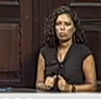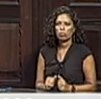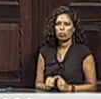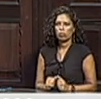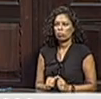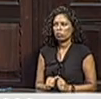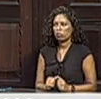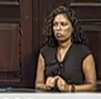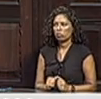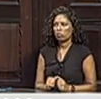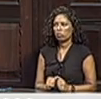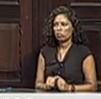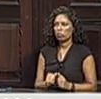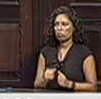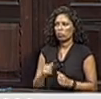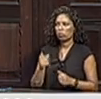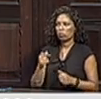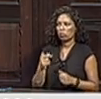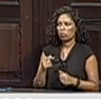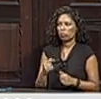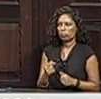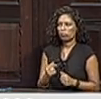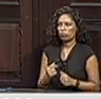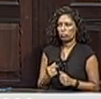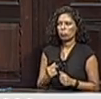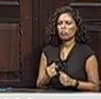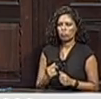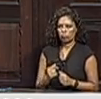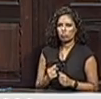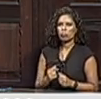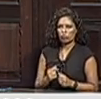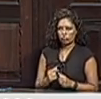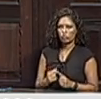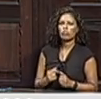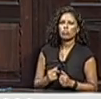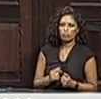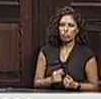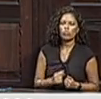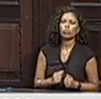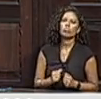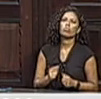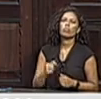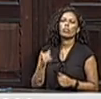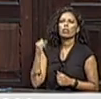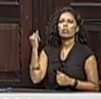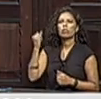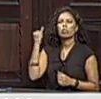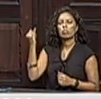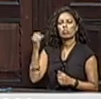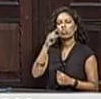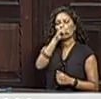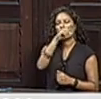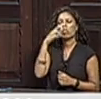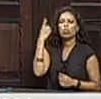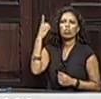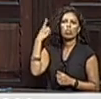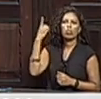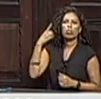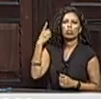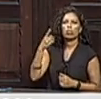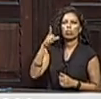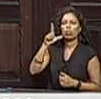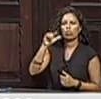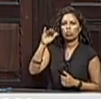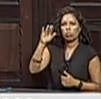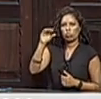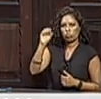judiciário. Assim posto, senhor presidente, peço a todos o voto sim para aprovar o